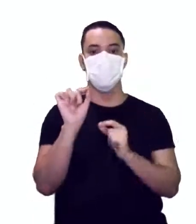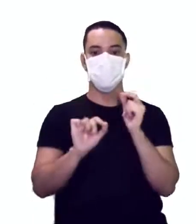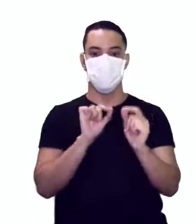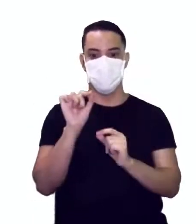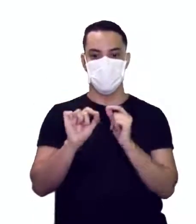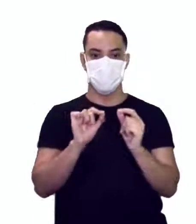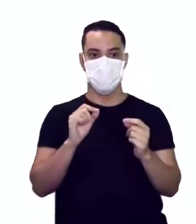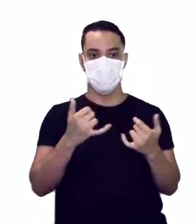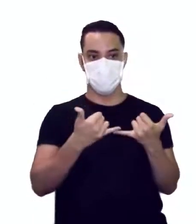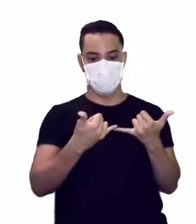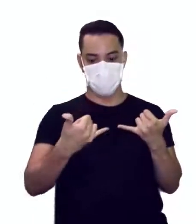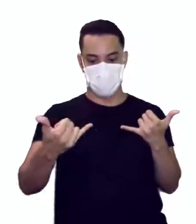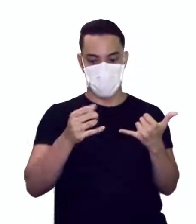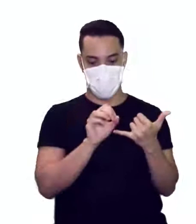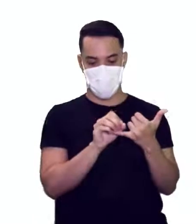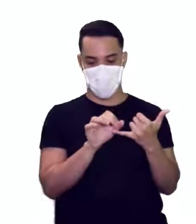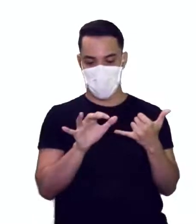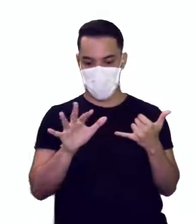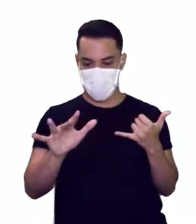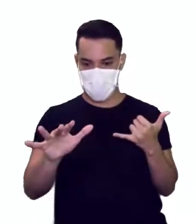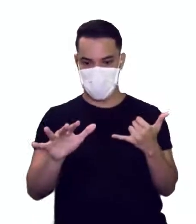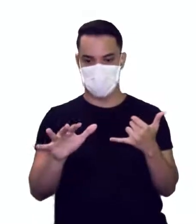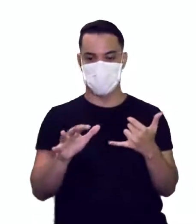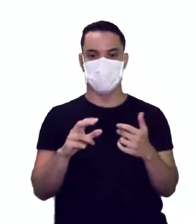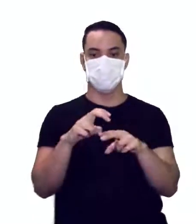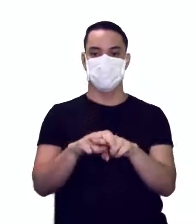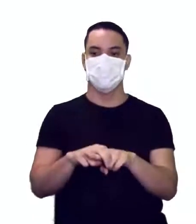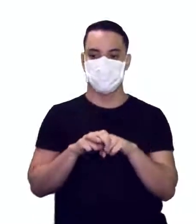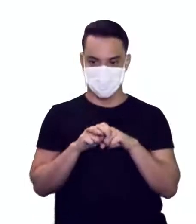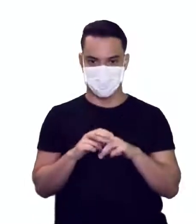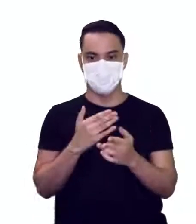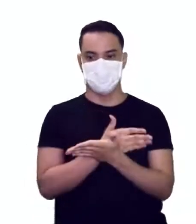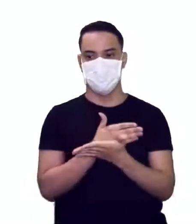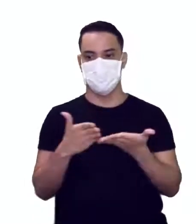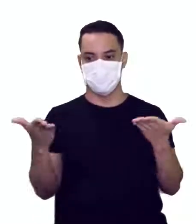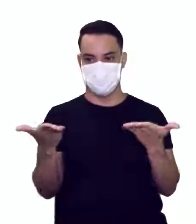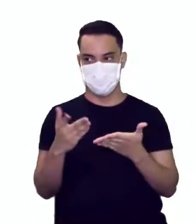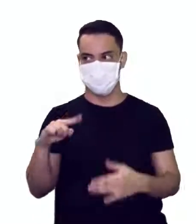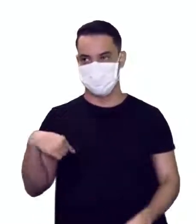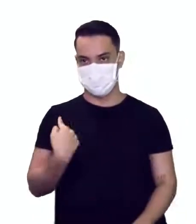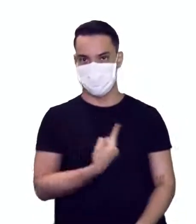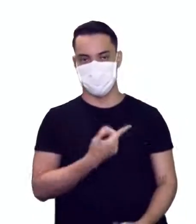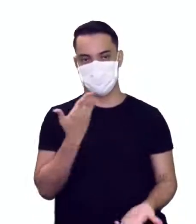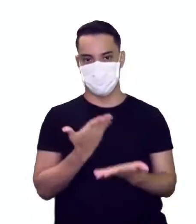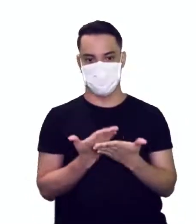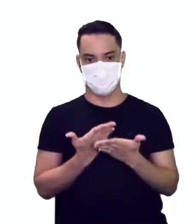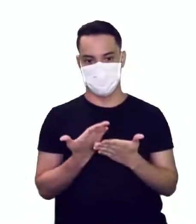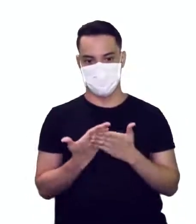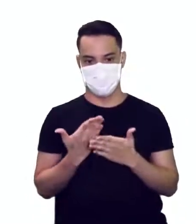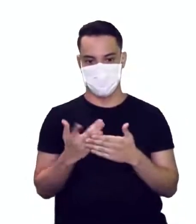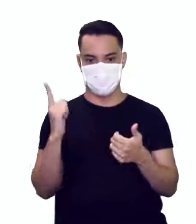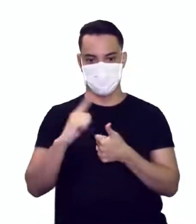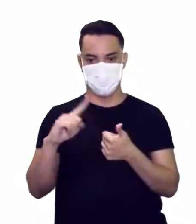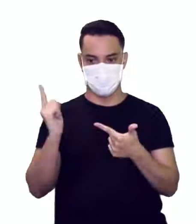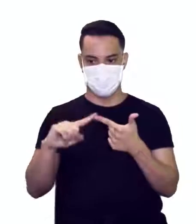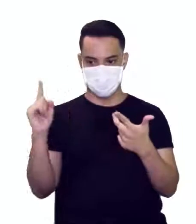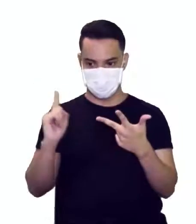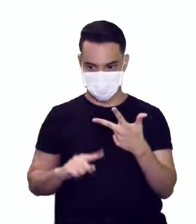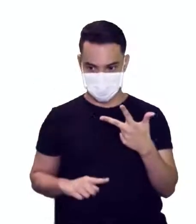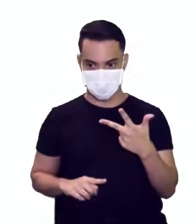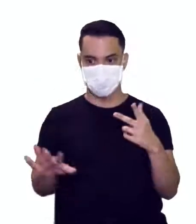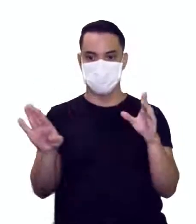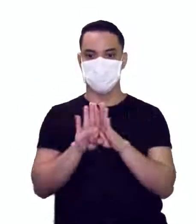indução eletrostática, tá? Então nós vamos a partir de agora estudar esses 3 processos e nós